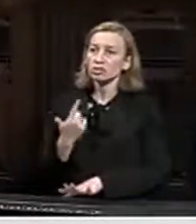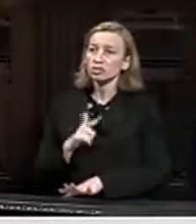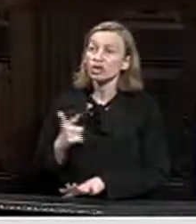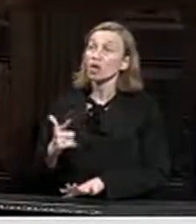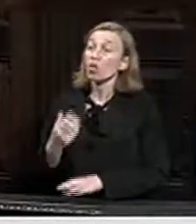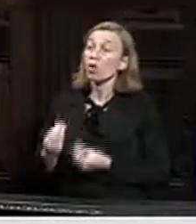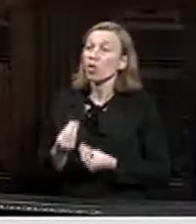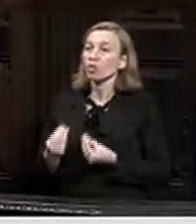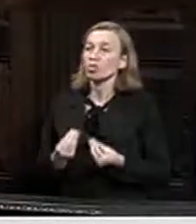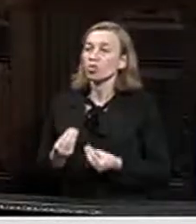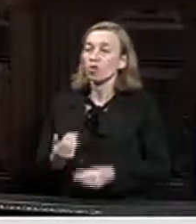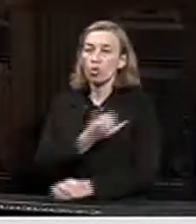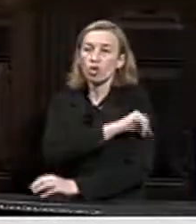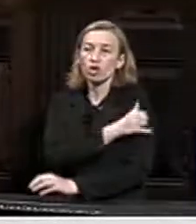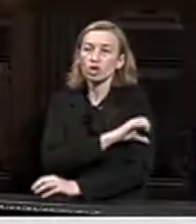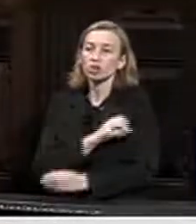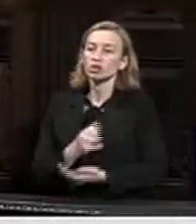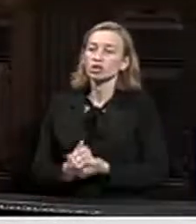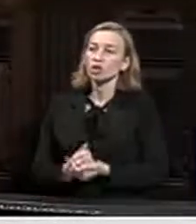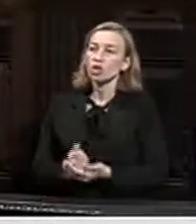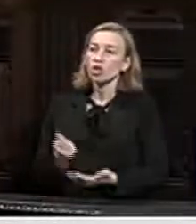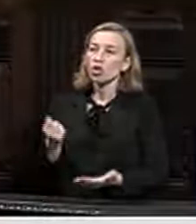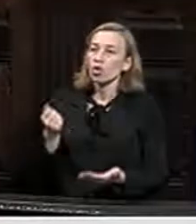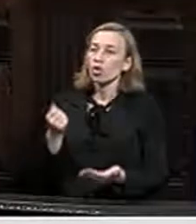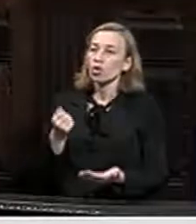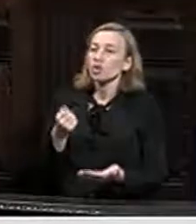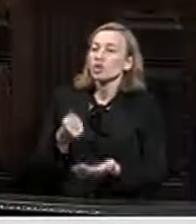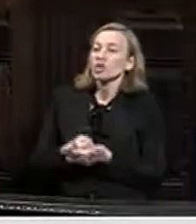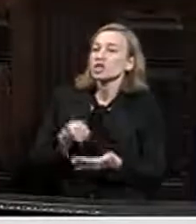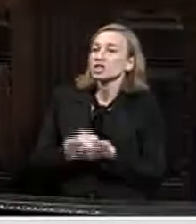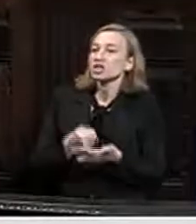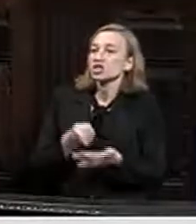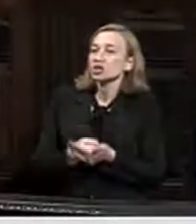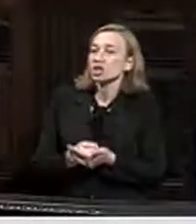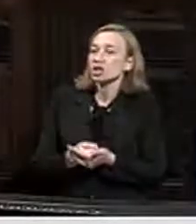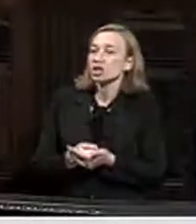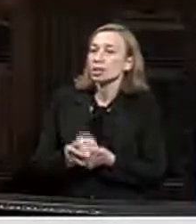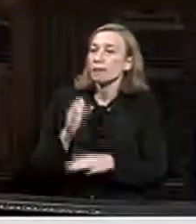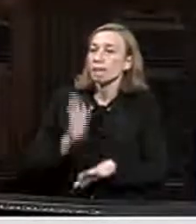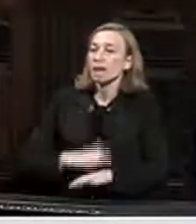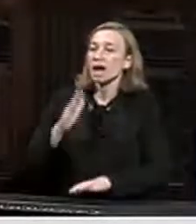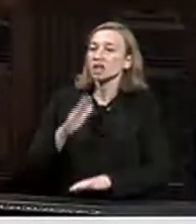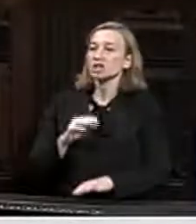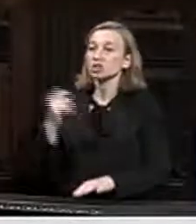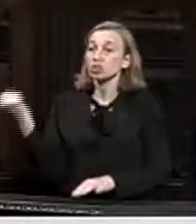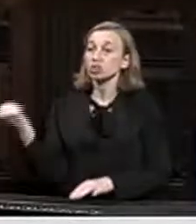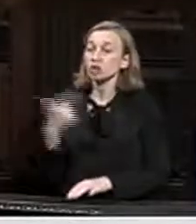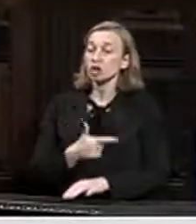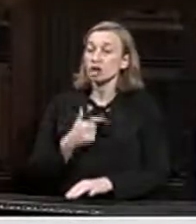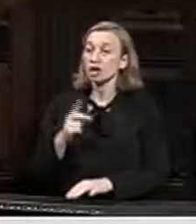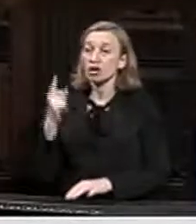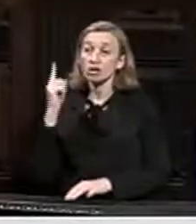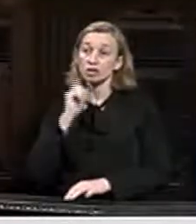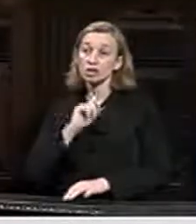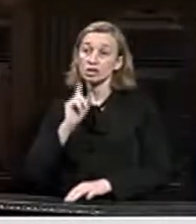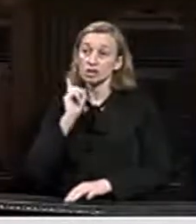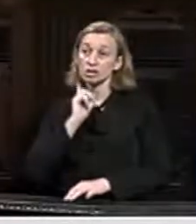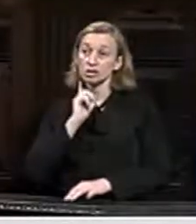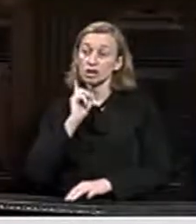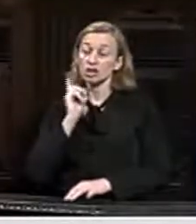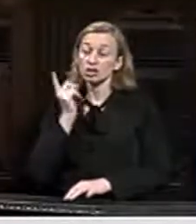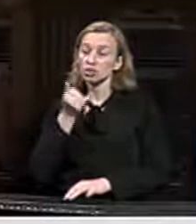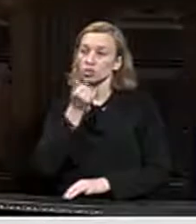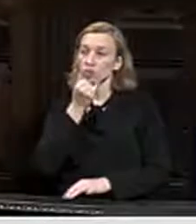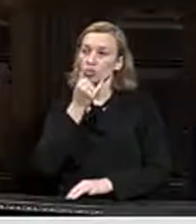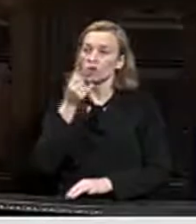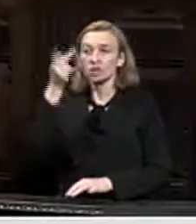cobrar ICMS do diesel mais caro que São Paulo e que o Espírito Santo. O que estava acontecendo era a redução